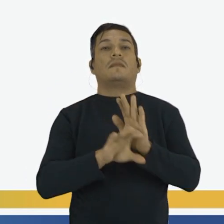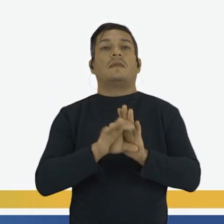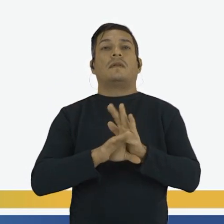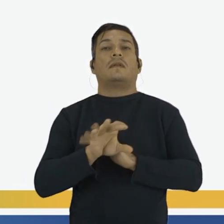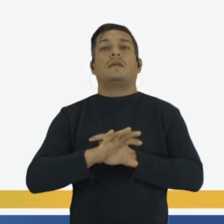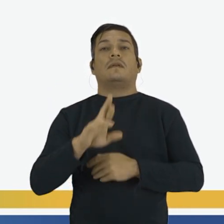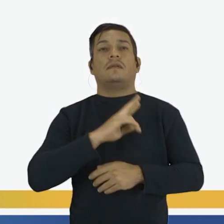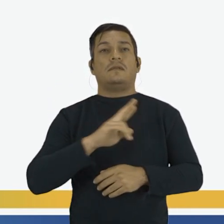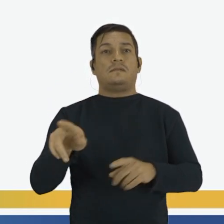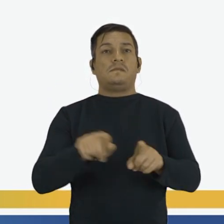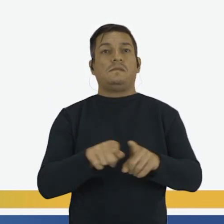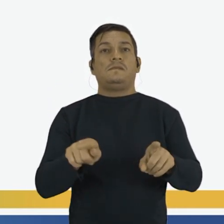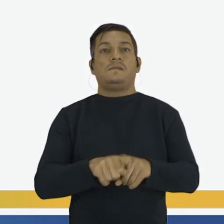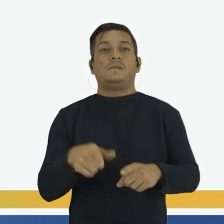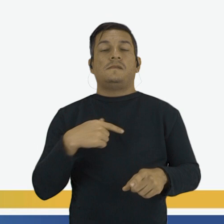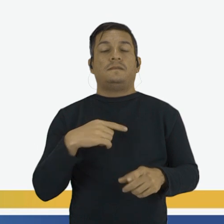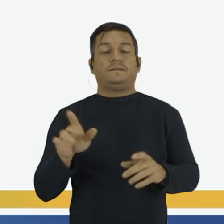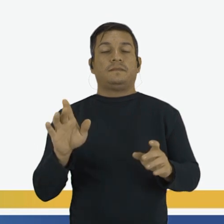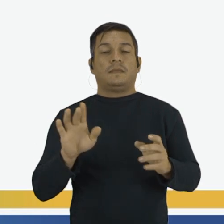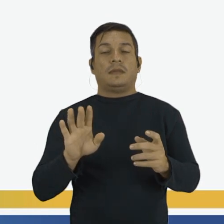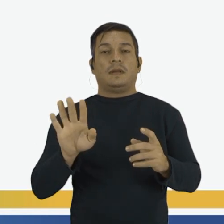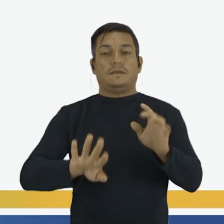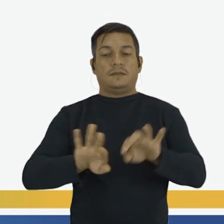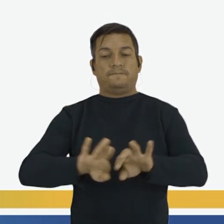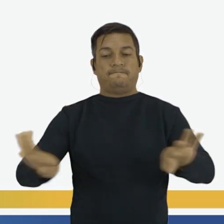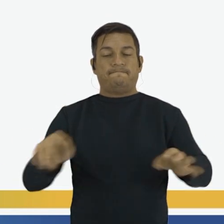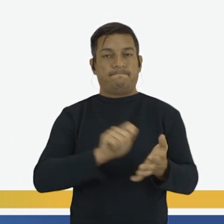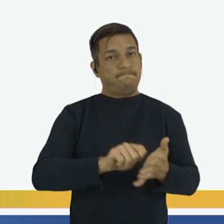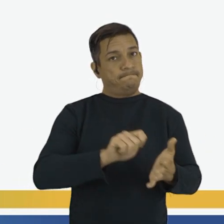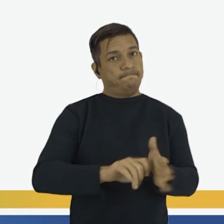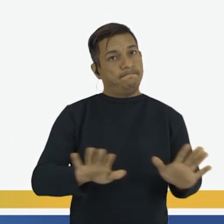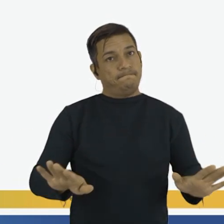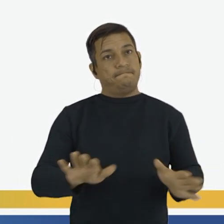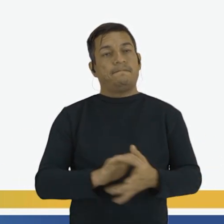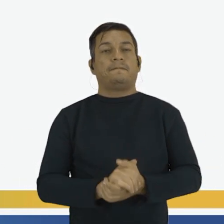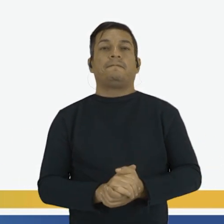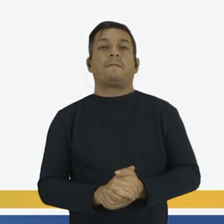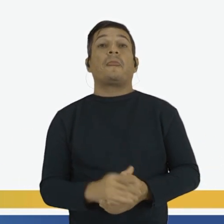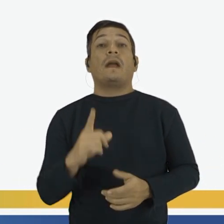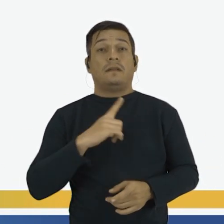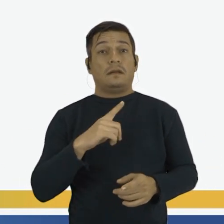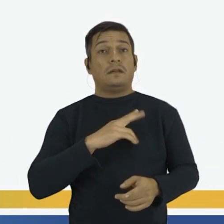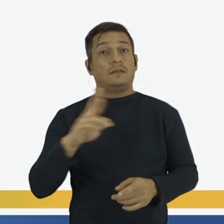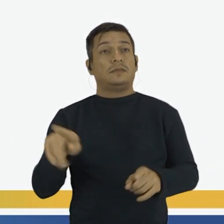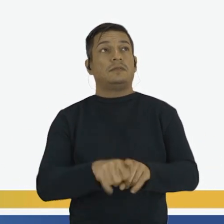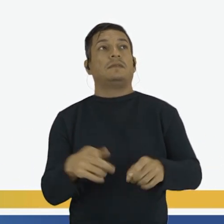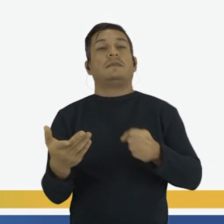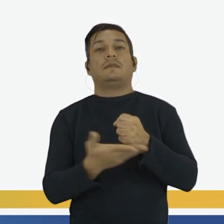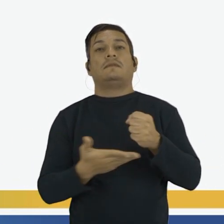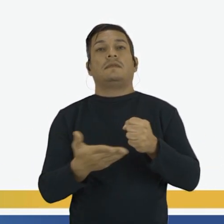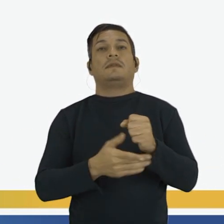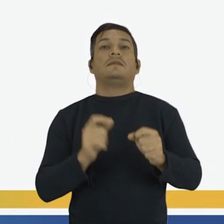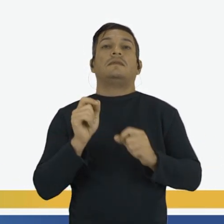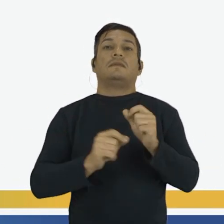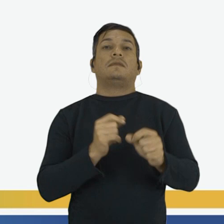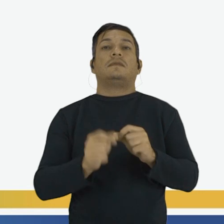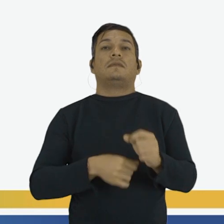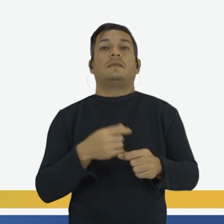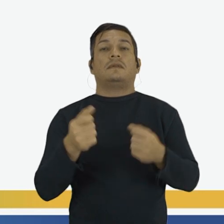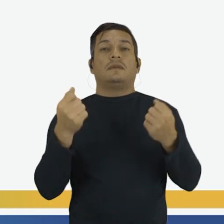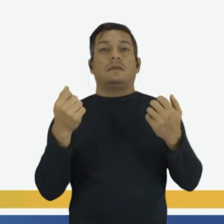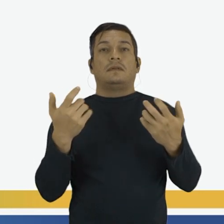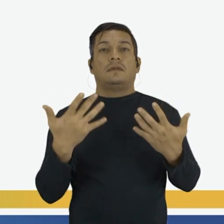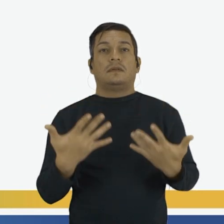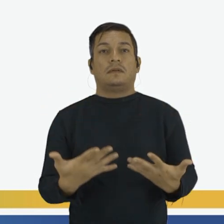conceitos religiosos que não dependem da escrita. Há religiões que se baseiam